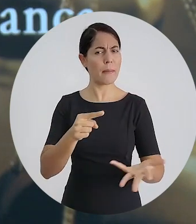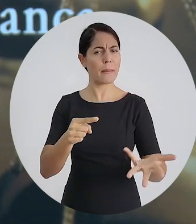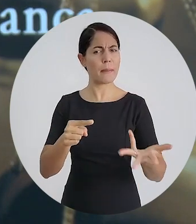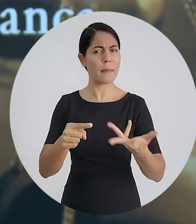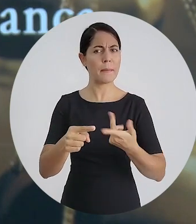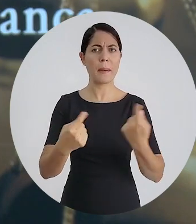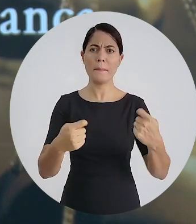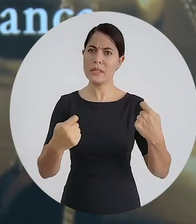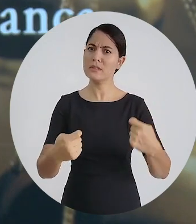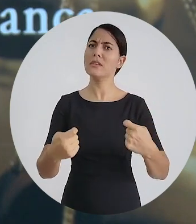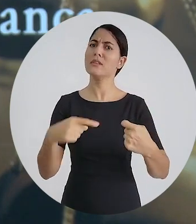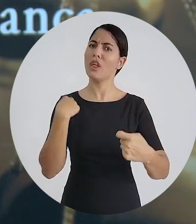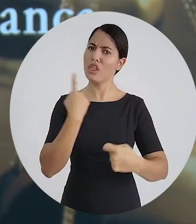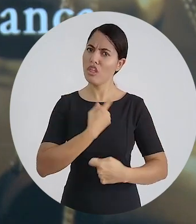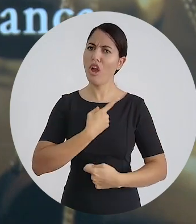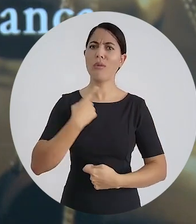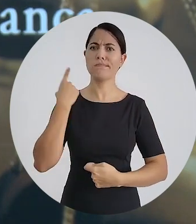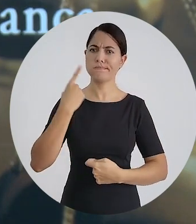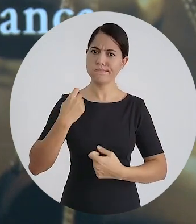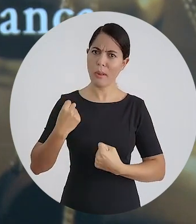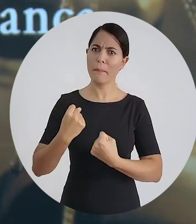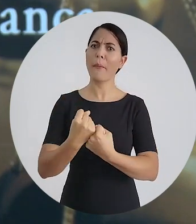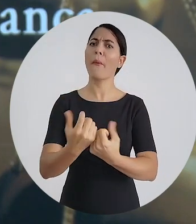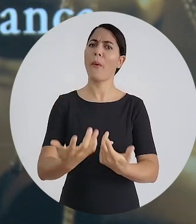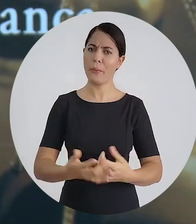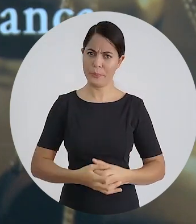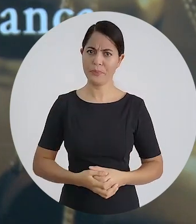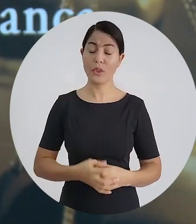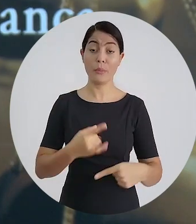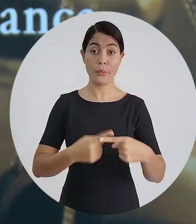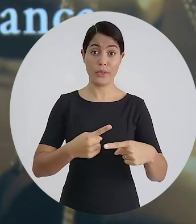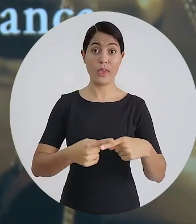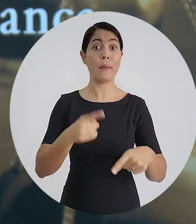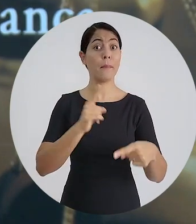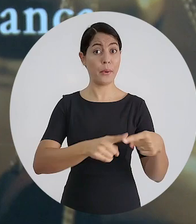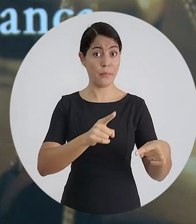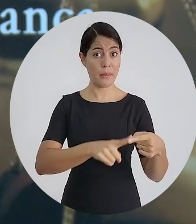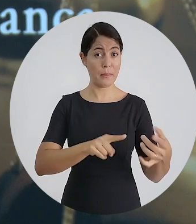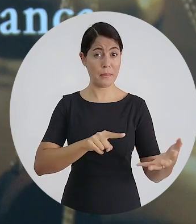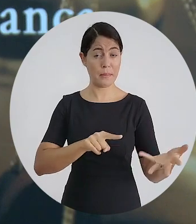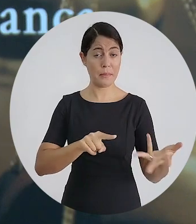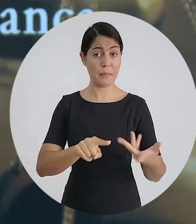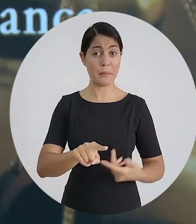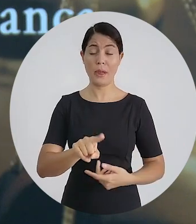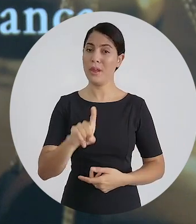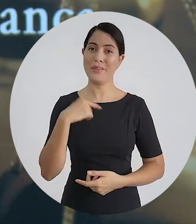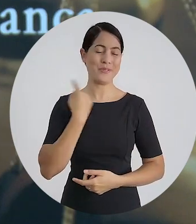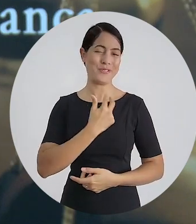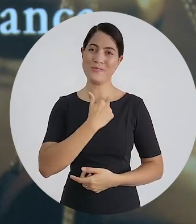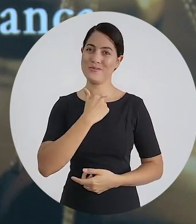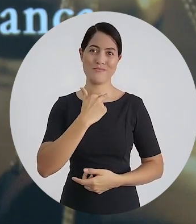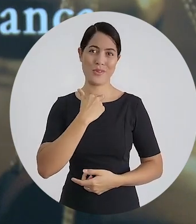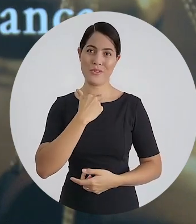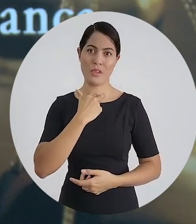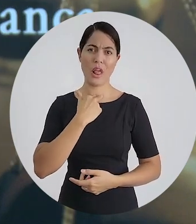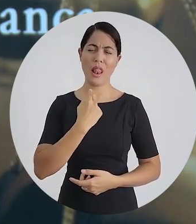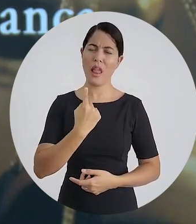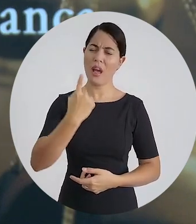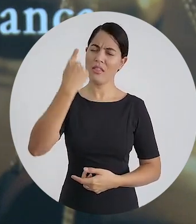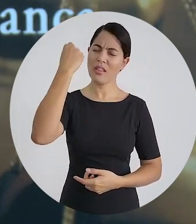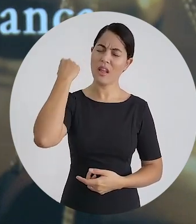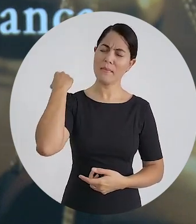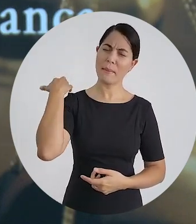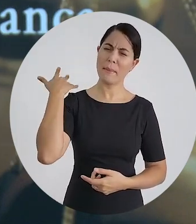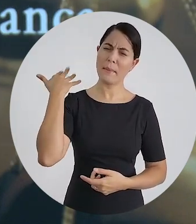tecnologia como uma forma de solução dos nossos graves problemas. Agora, não podemos esquecer todo